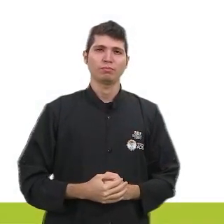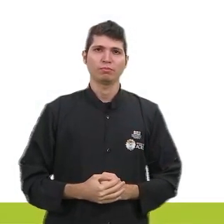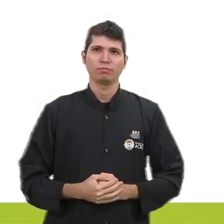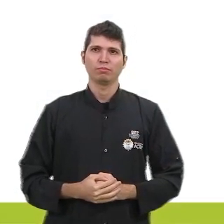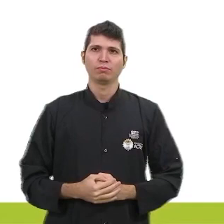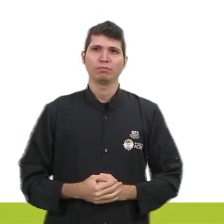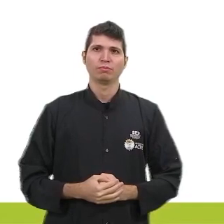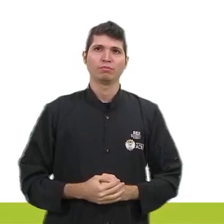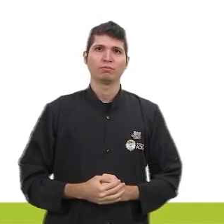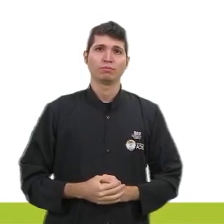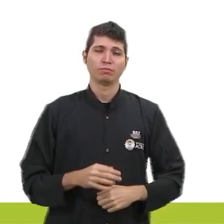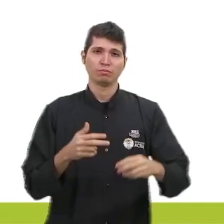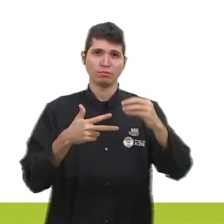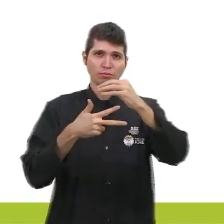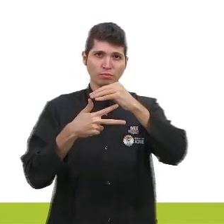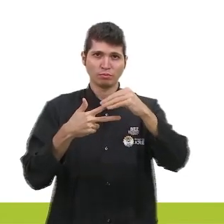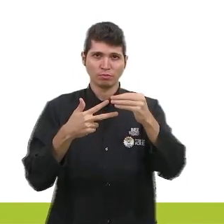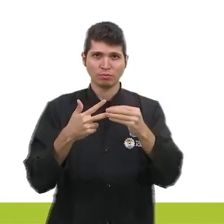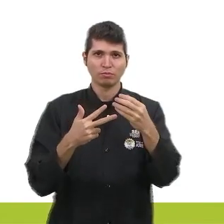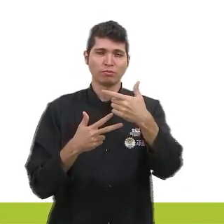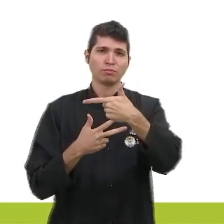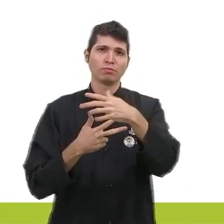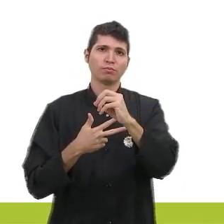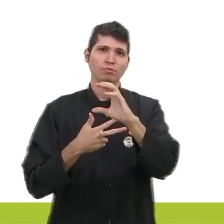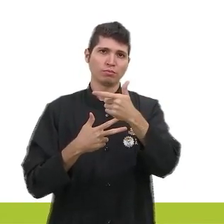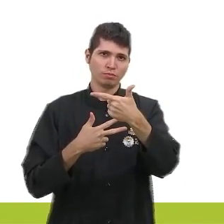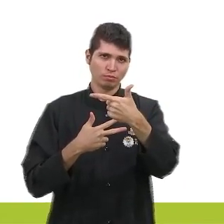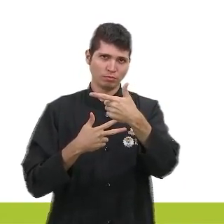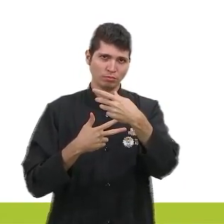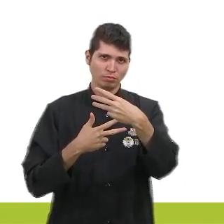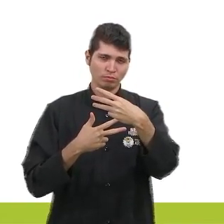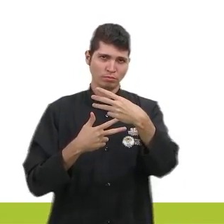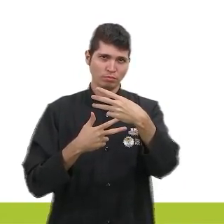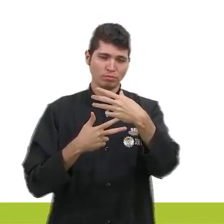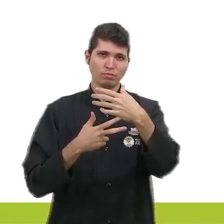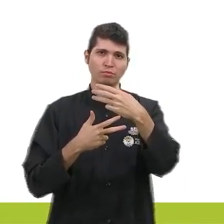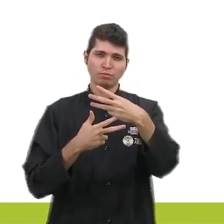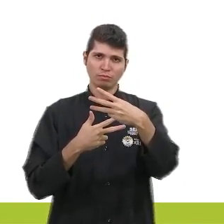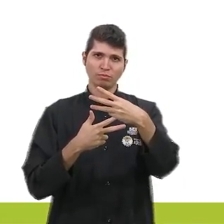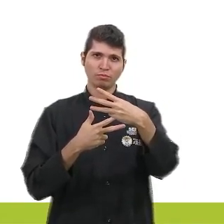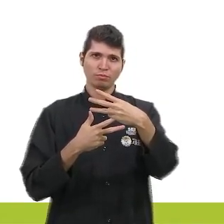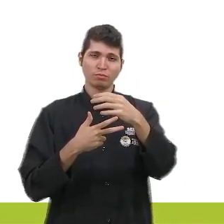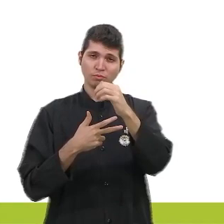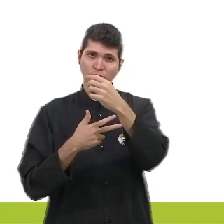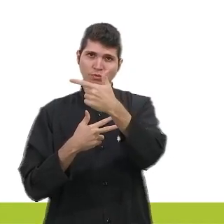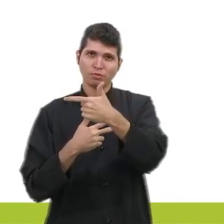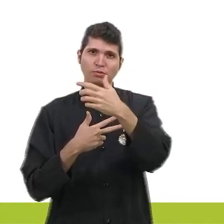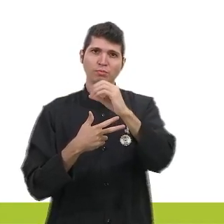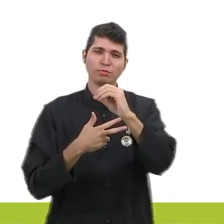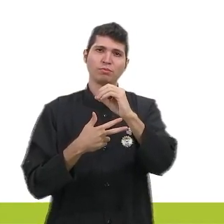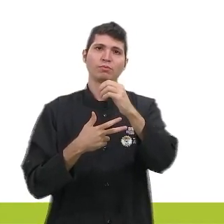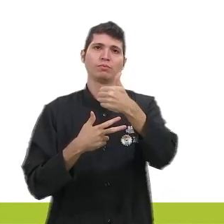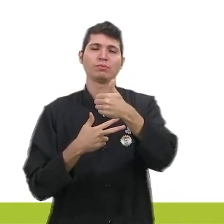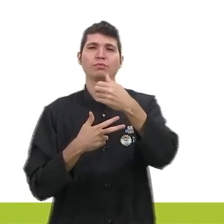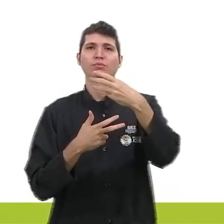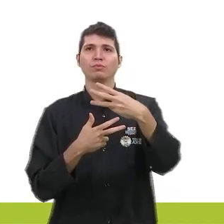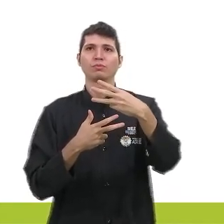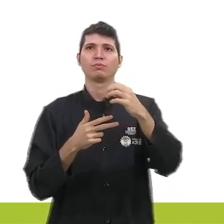Essa aqui, ó, é nem 2013, né? A gente tem aqui, ó, a temperatura T de um forno em graus